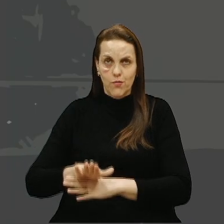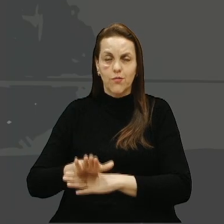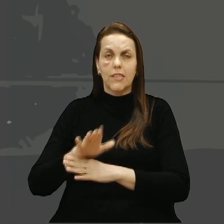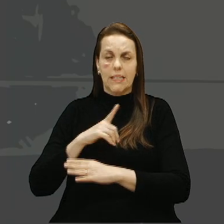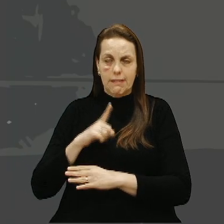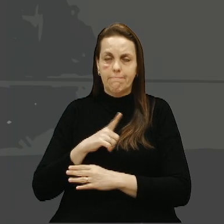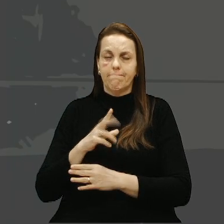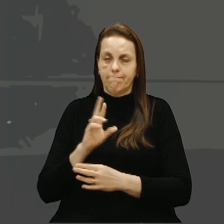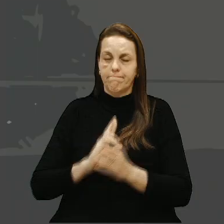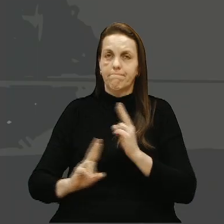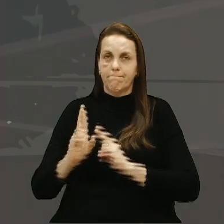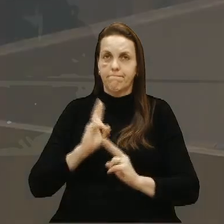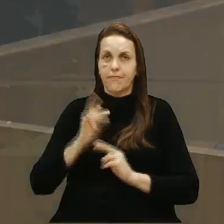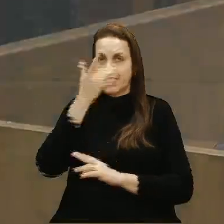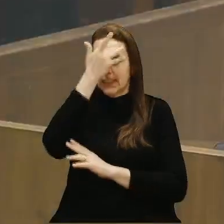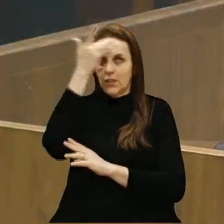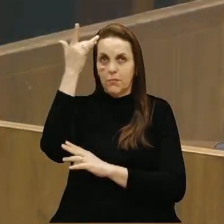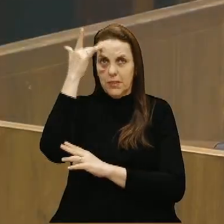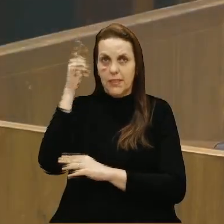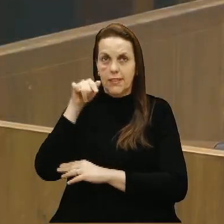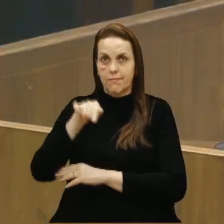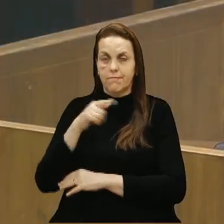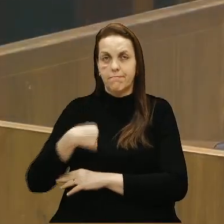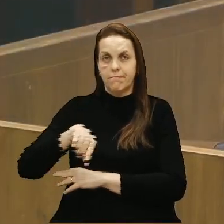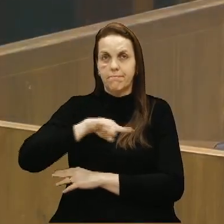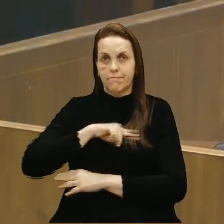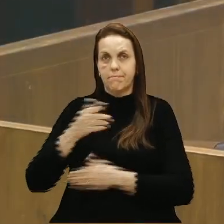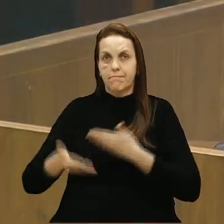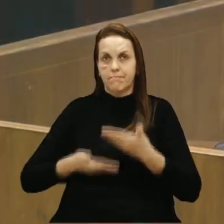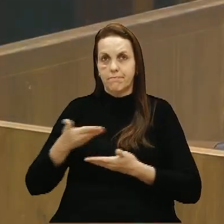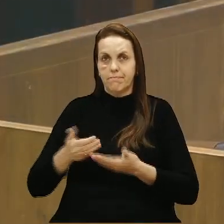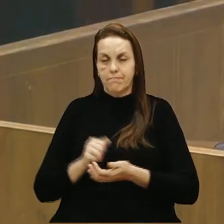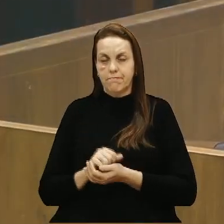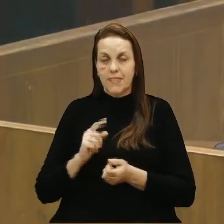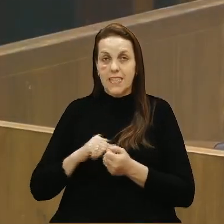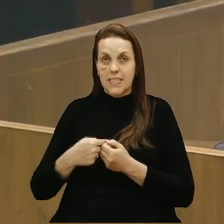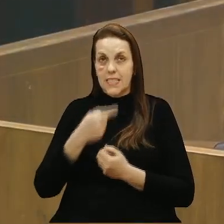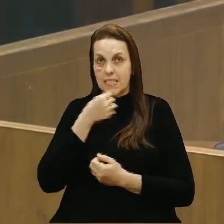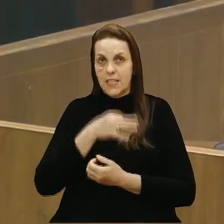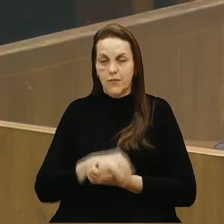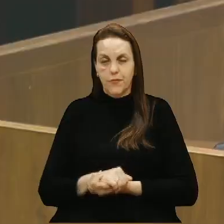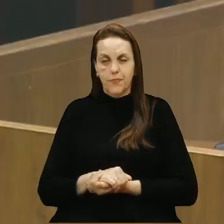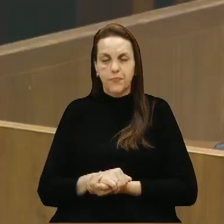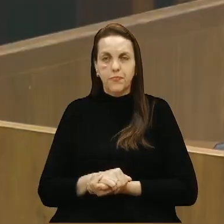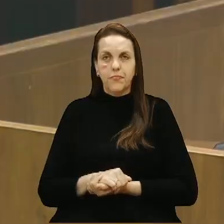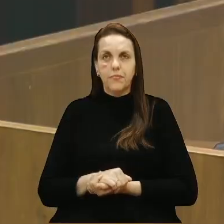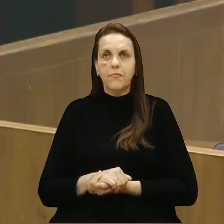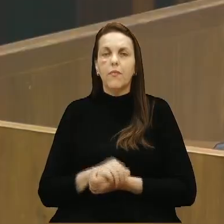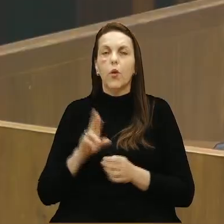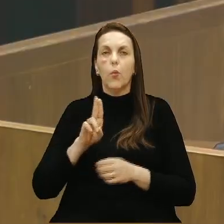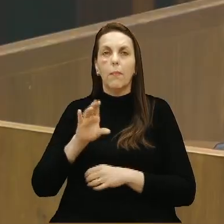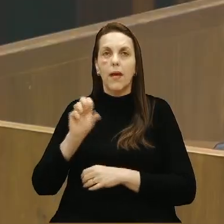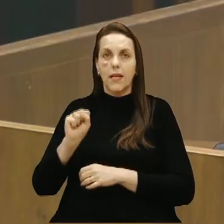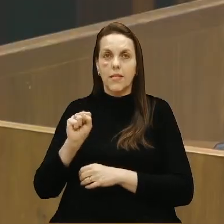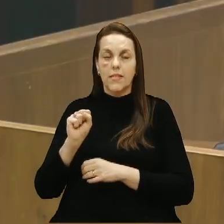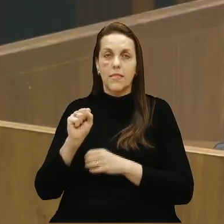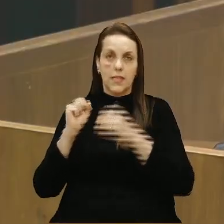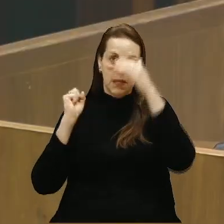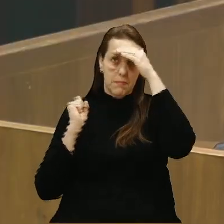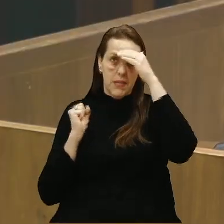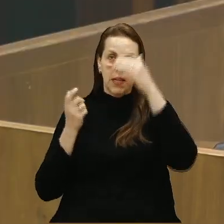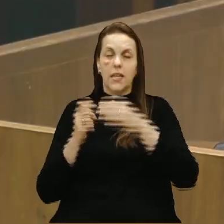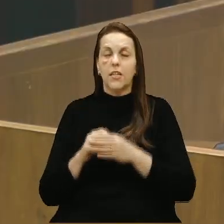que nós temos de saúde mental na nossa cidade. A UBS Imigrante, no bairro Nossa Senhora das Graças, está em processo de